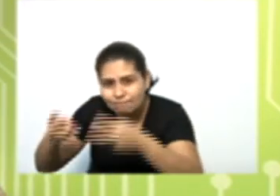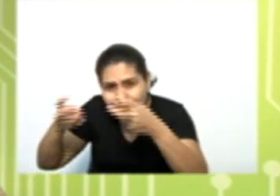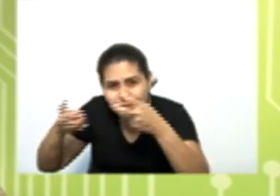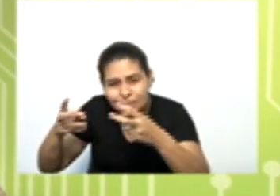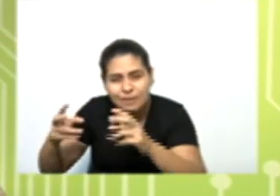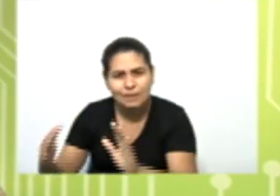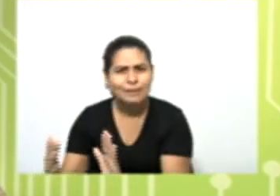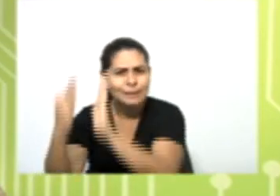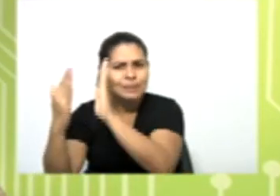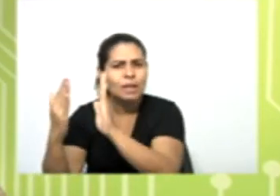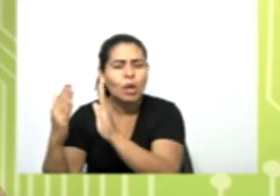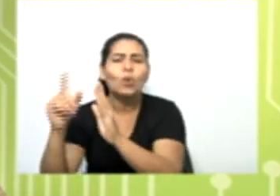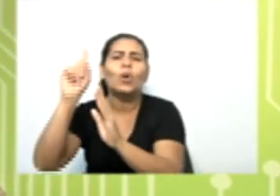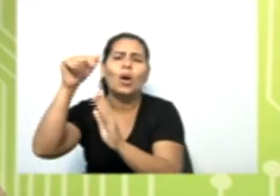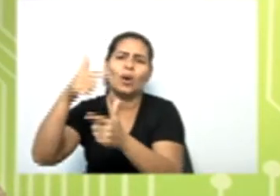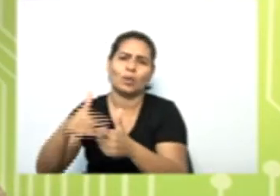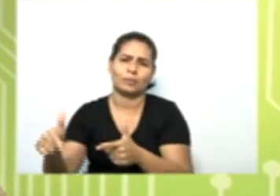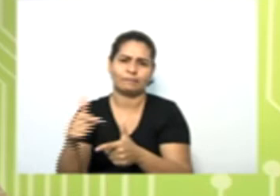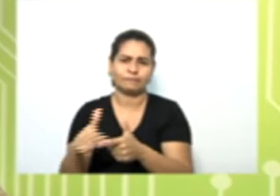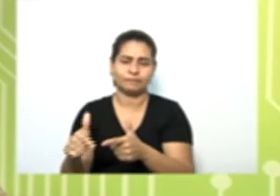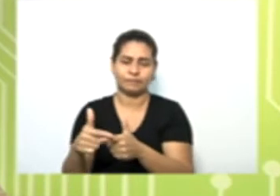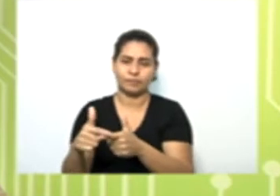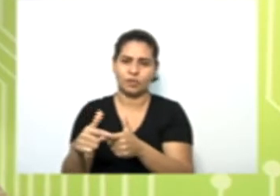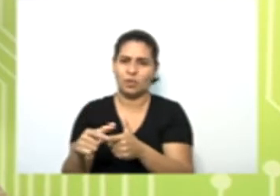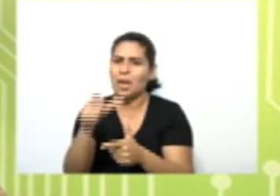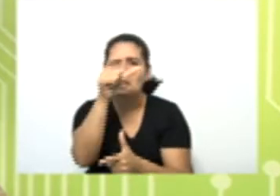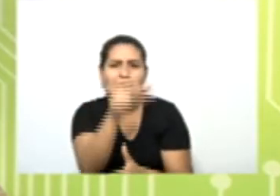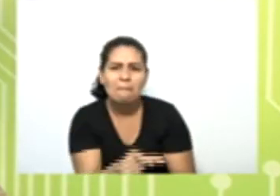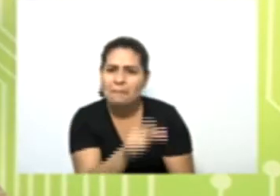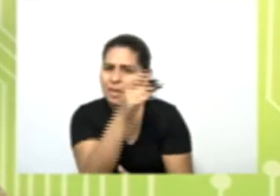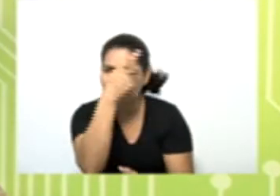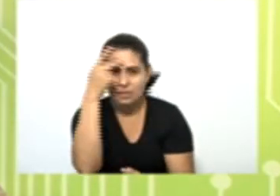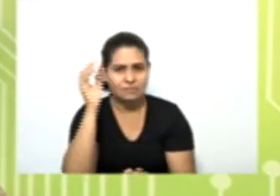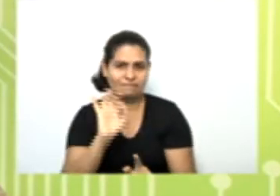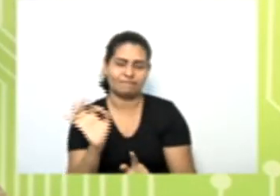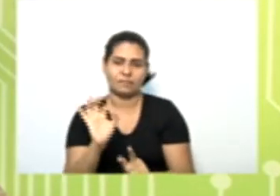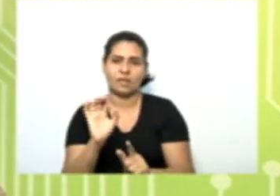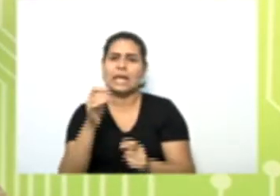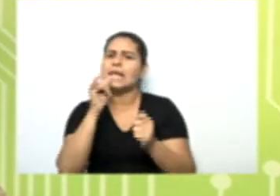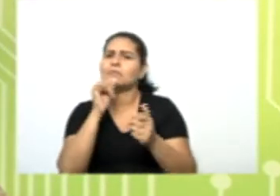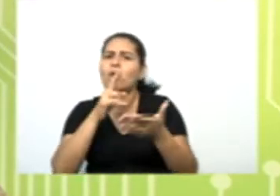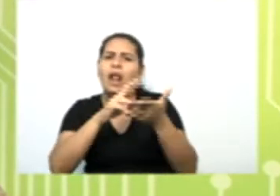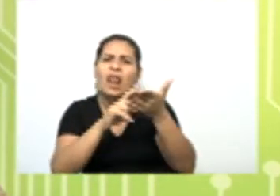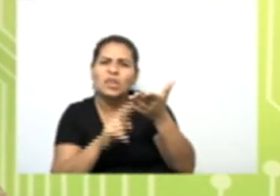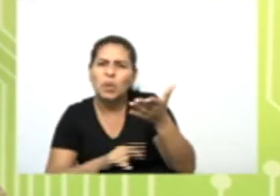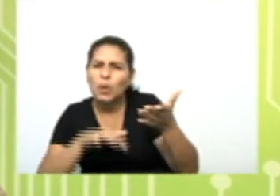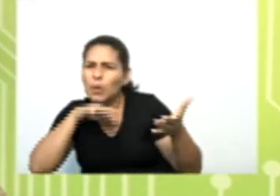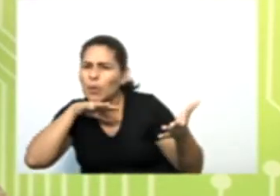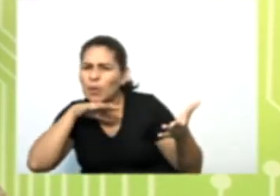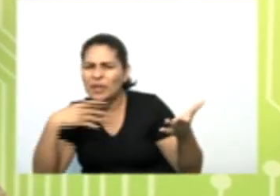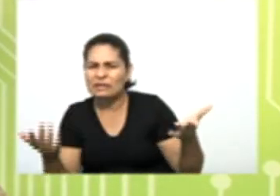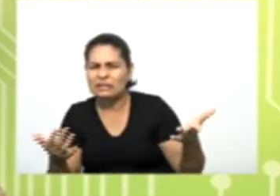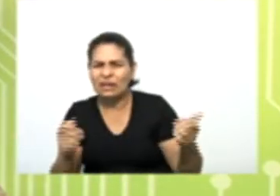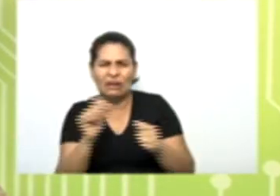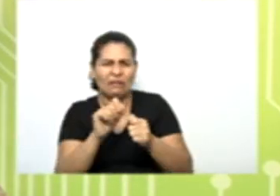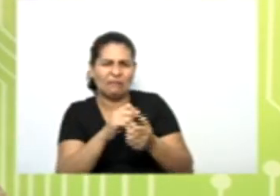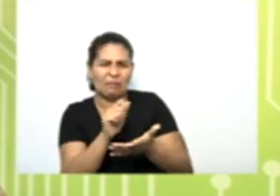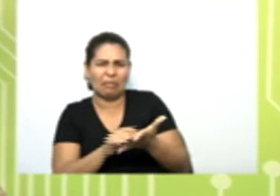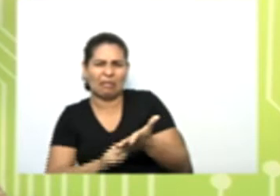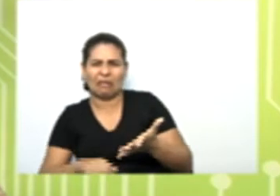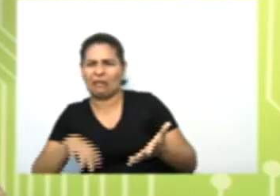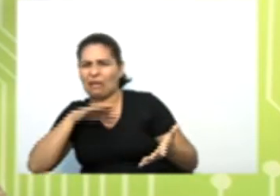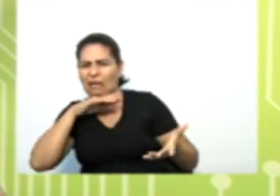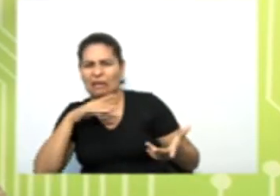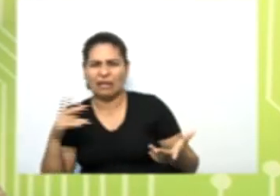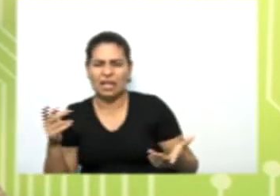de frente mesmo, é com o problema, não é? No caso aqui, naquele exemplo, o relatório estava uma porcaria mesmo, eu fiz de qualquer jeito, tá?